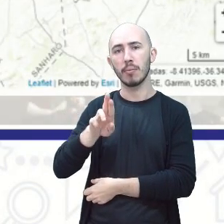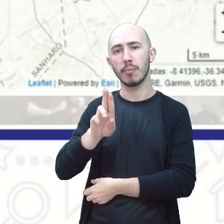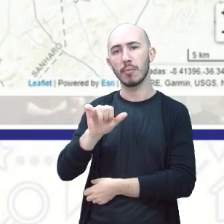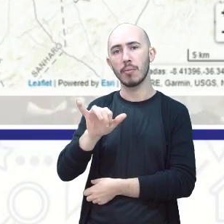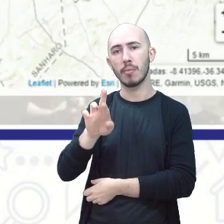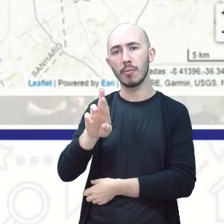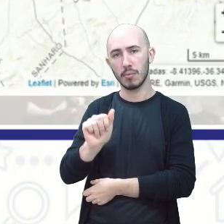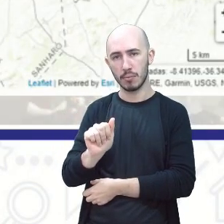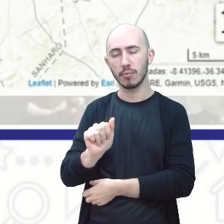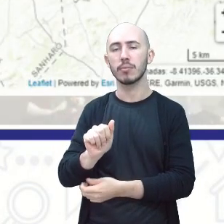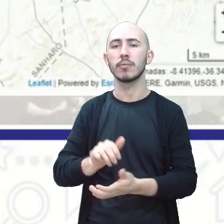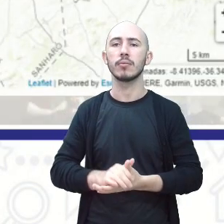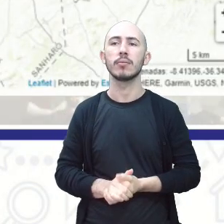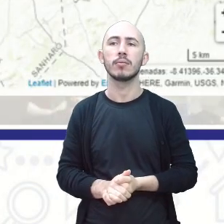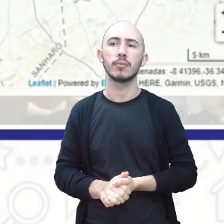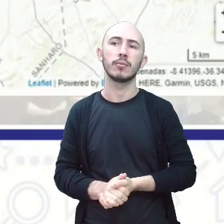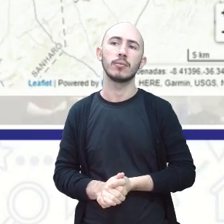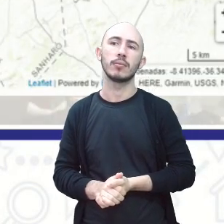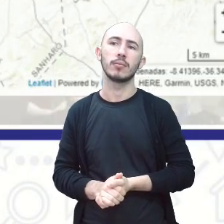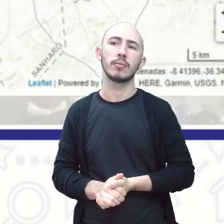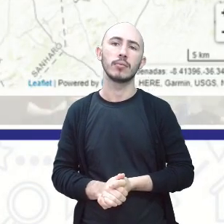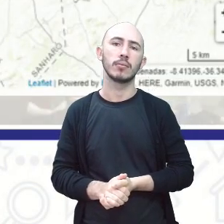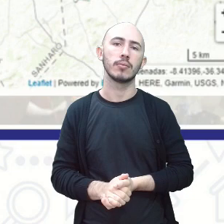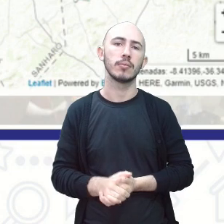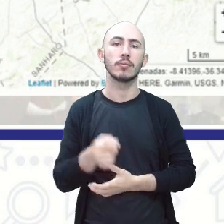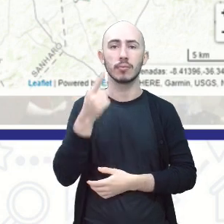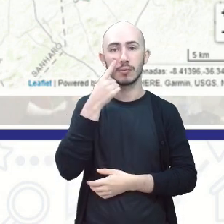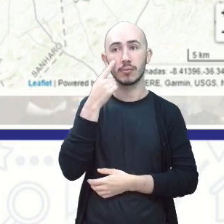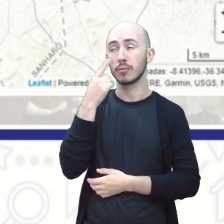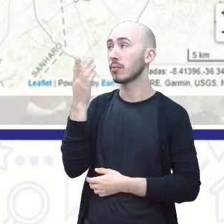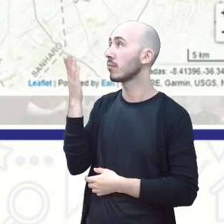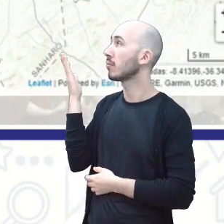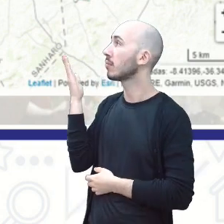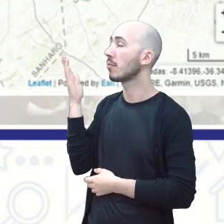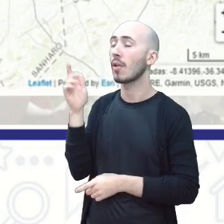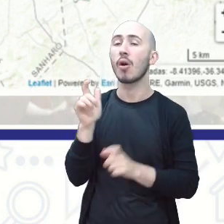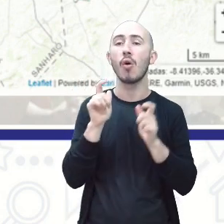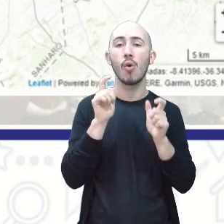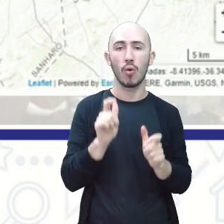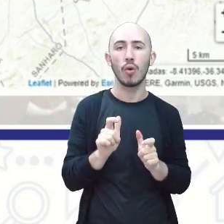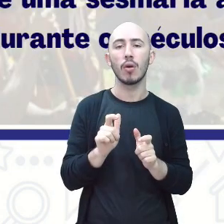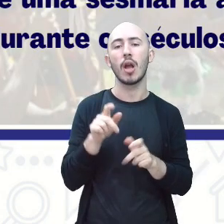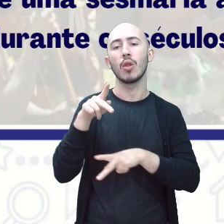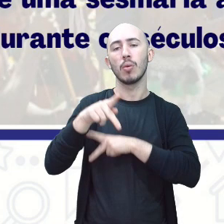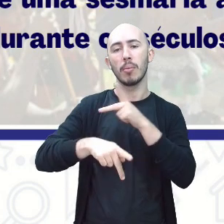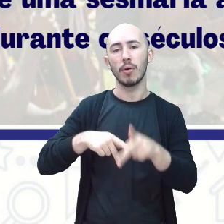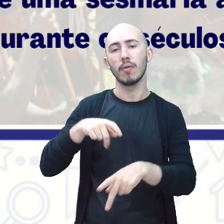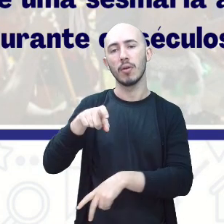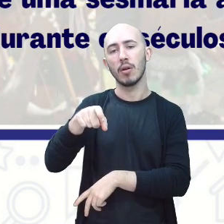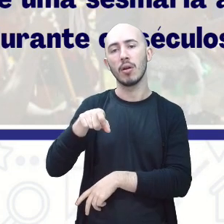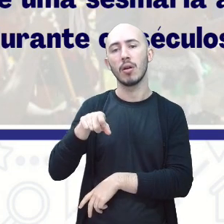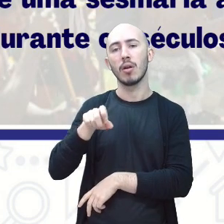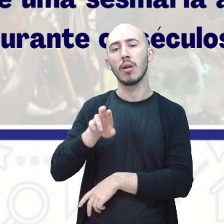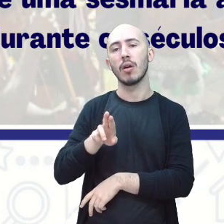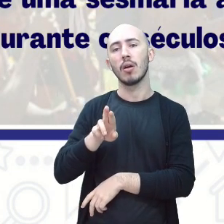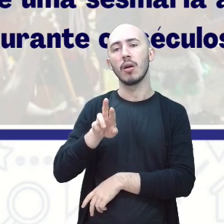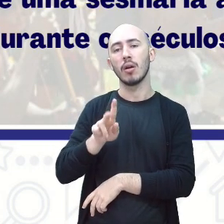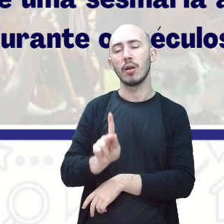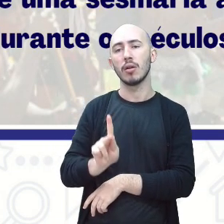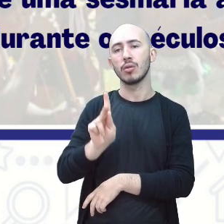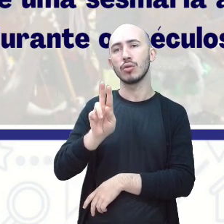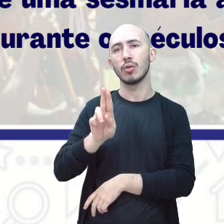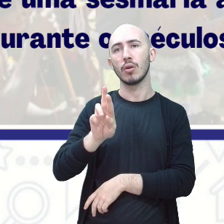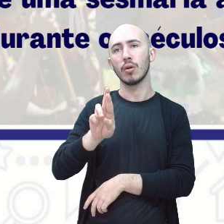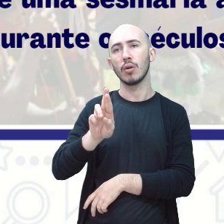Pesqueira. Então aqui no mapa, né, onde estão localizados os povos Xucuru. E aqui a gente tem o